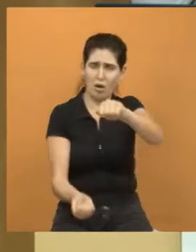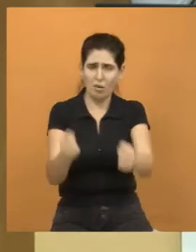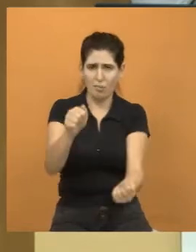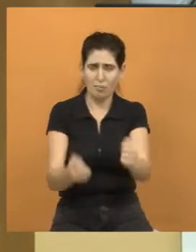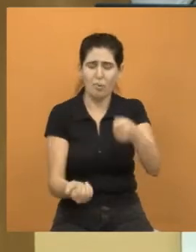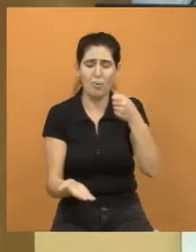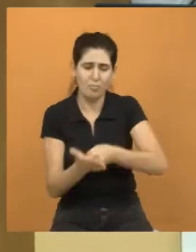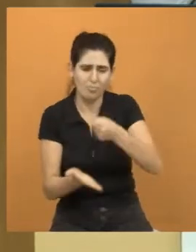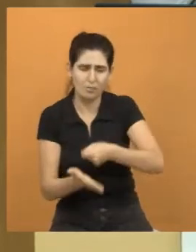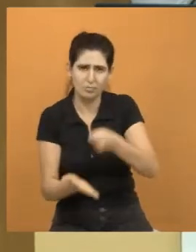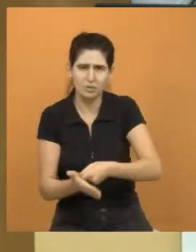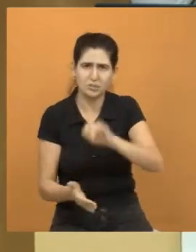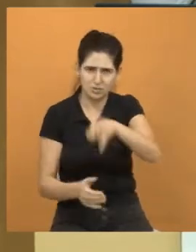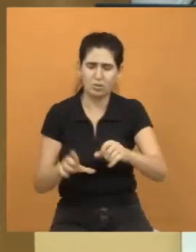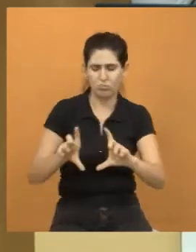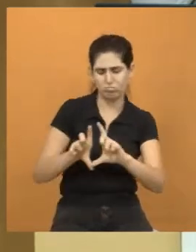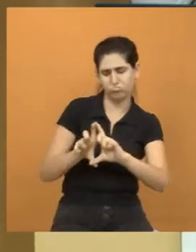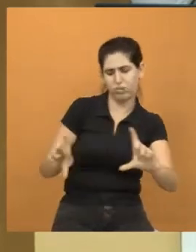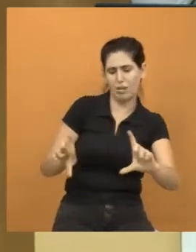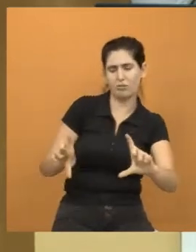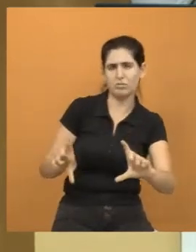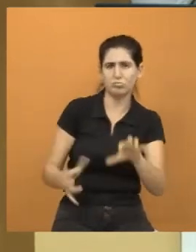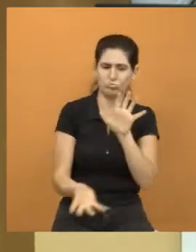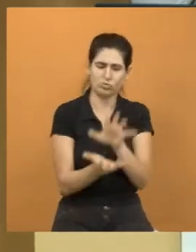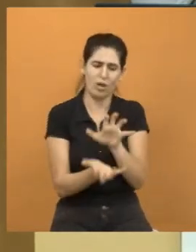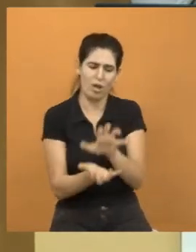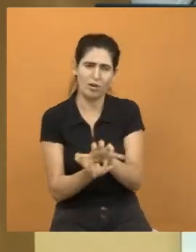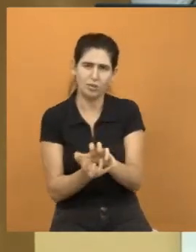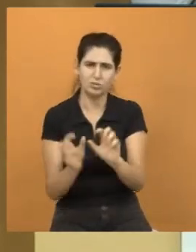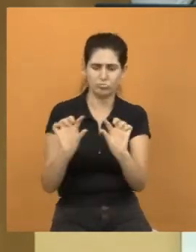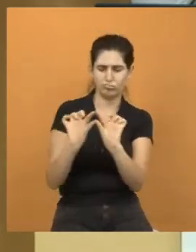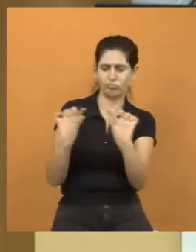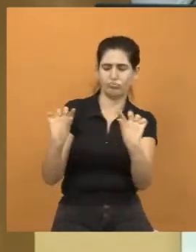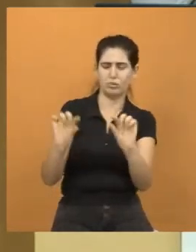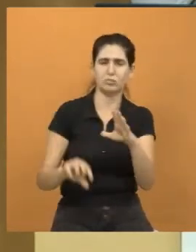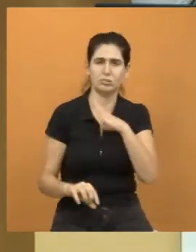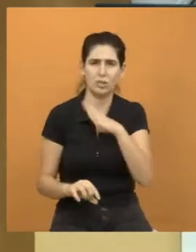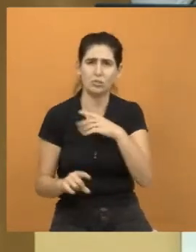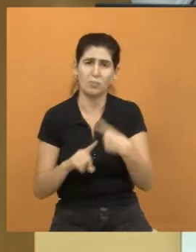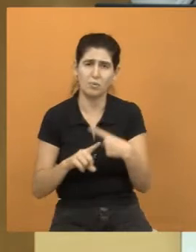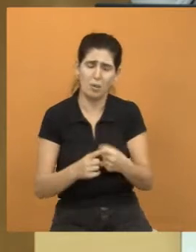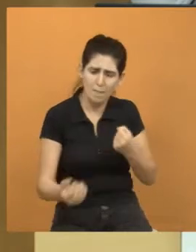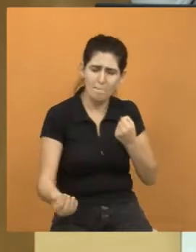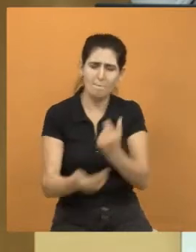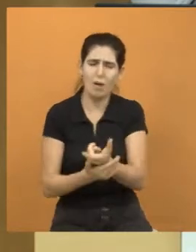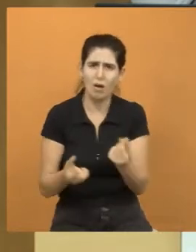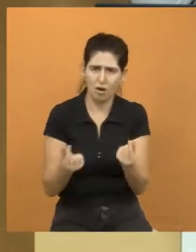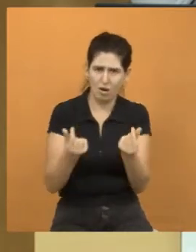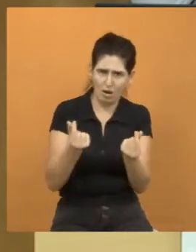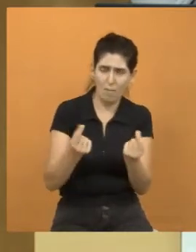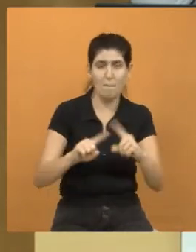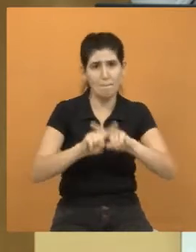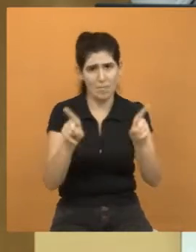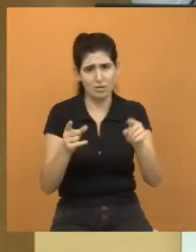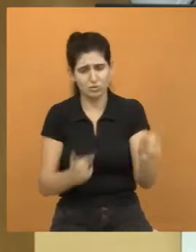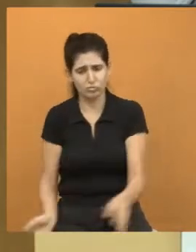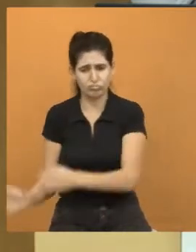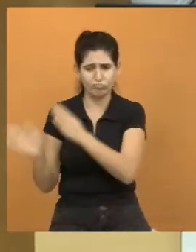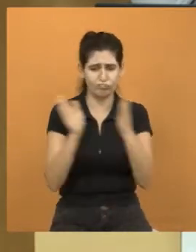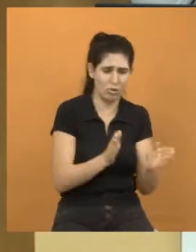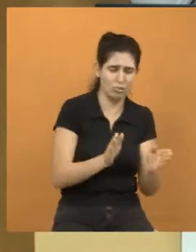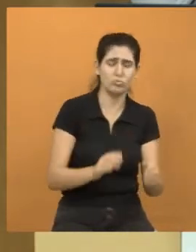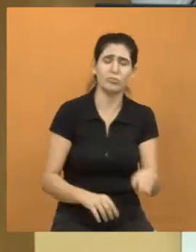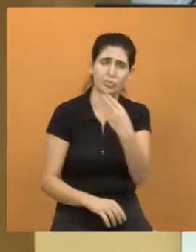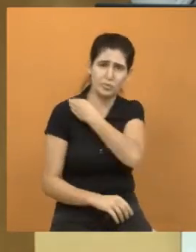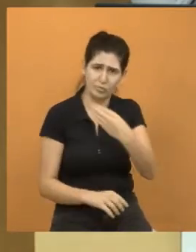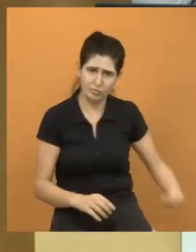ser emplacado com a placa de Jacareí, para que a gente pague aquele valor, mas ele volta para o cofre público. Então, pode